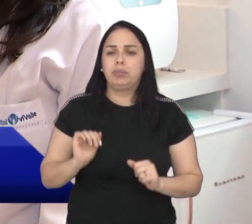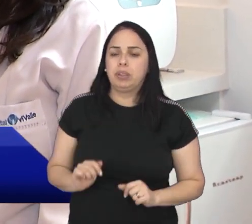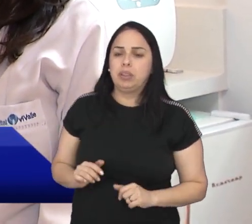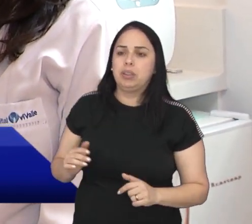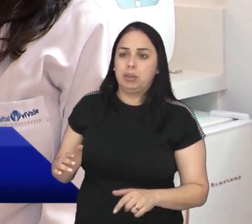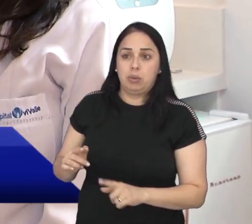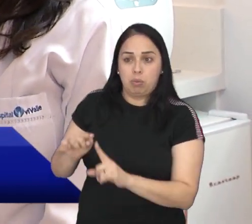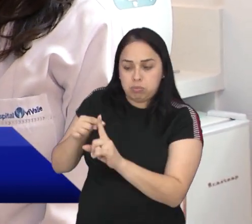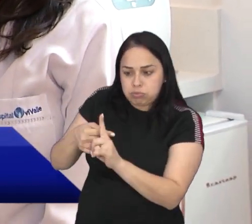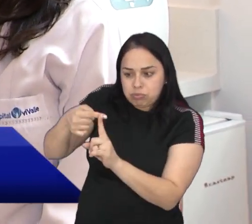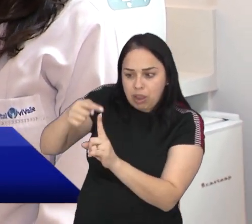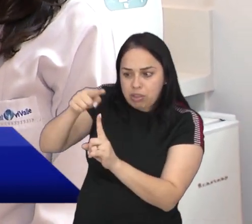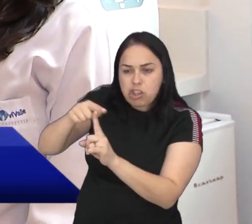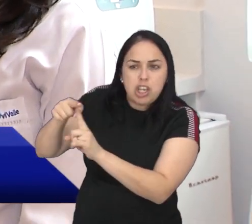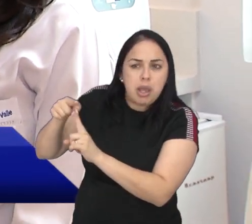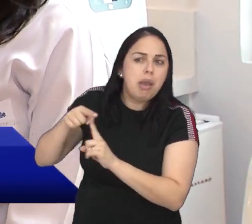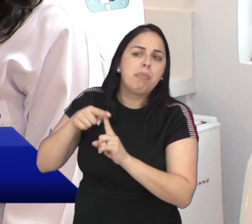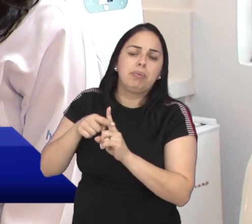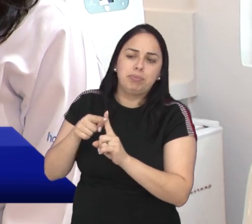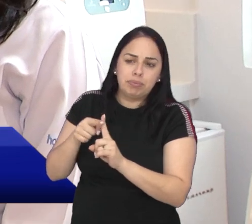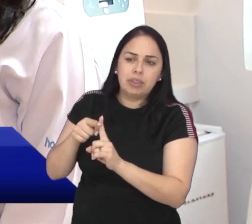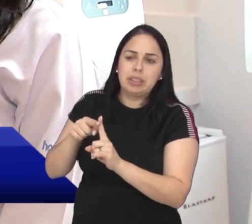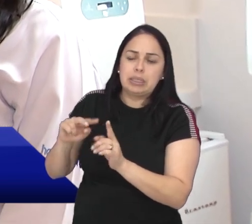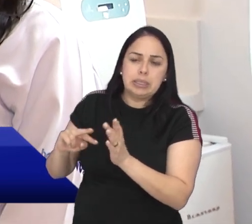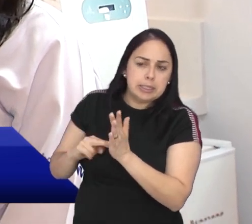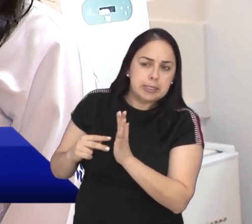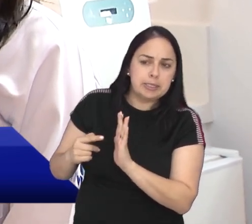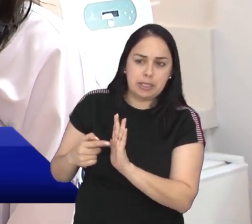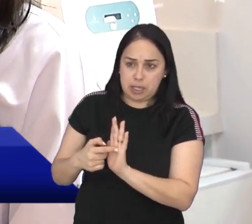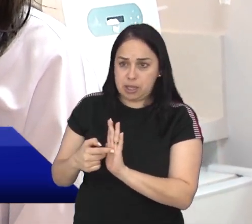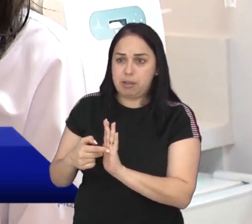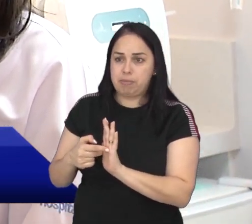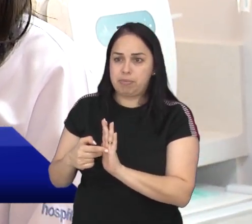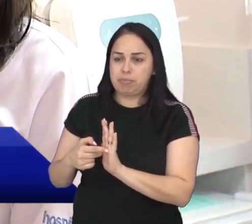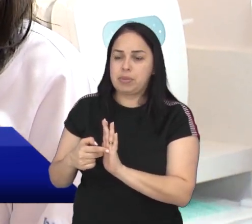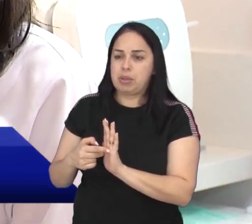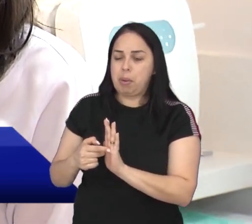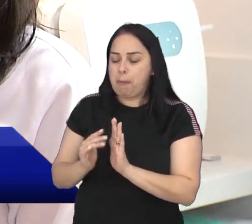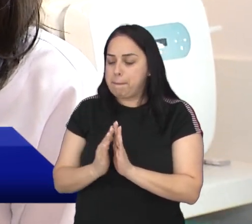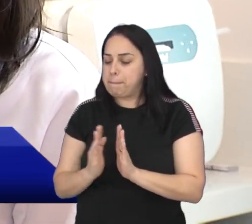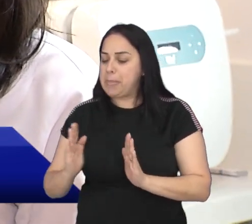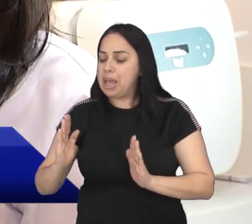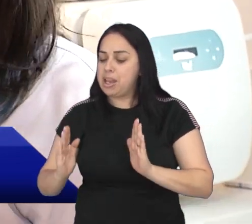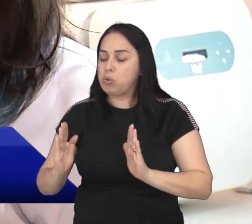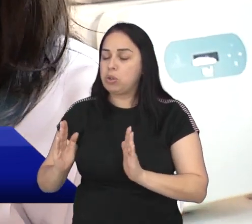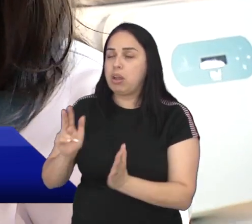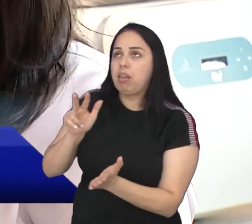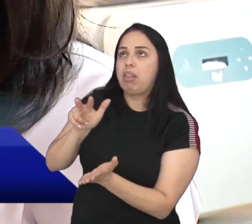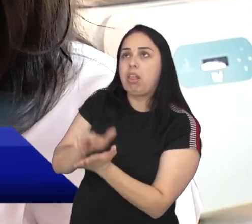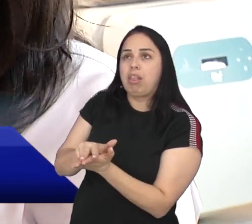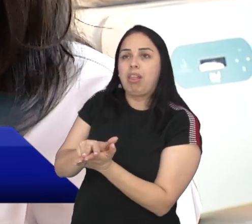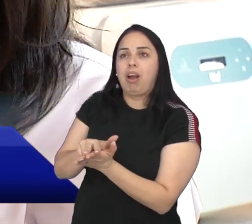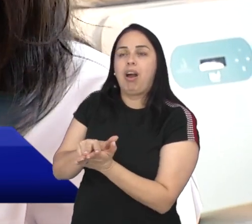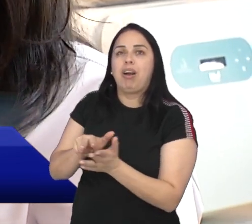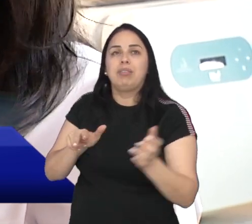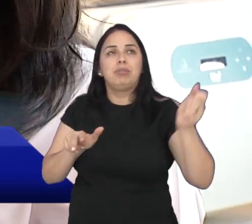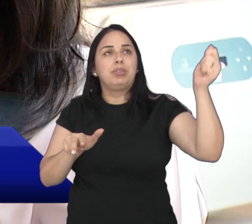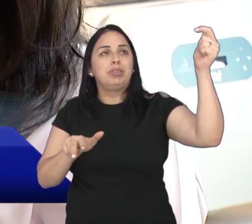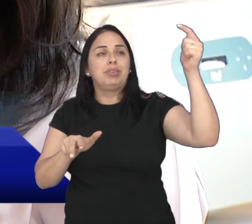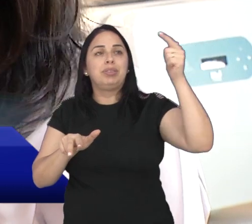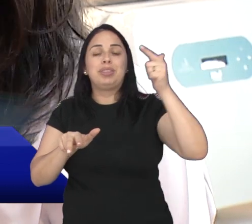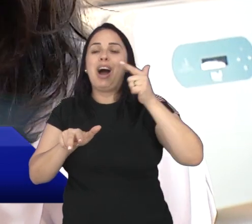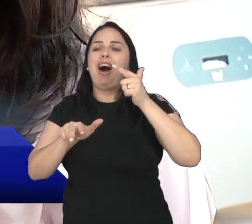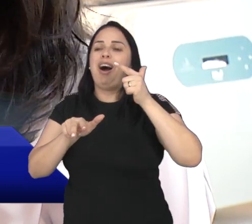proteção? O fator de proteção, ele significa, na verdade, o tempo de exposição que